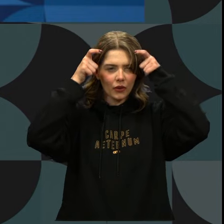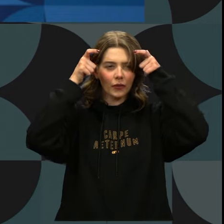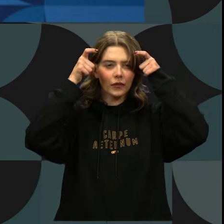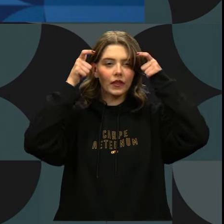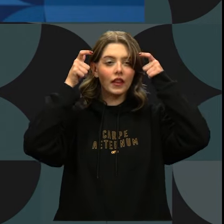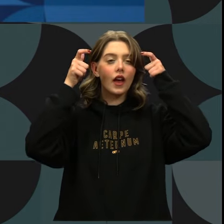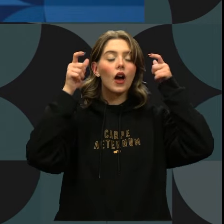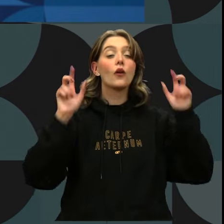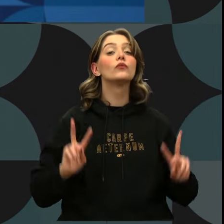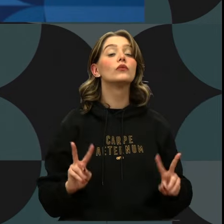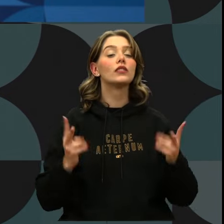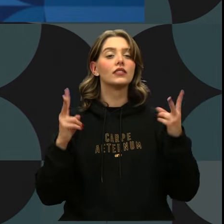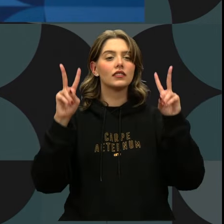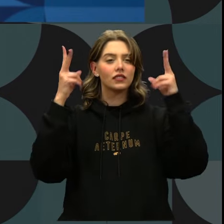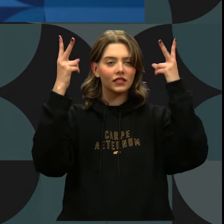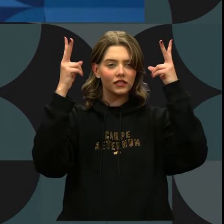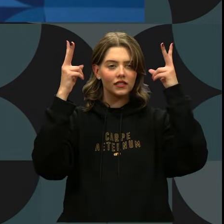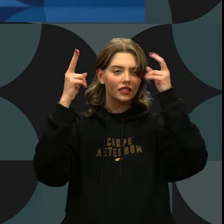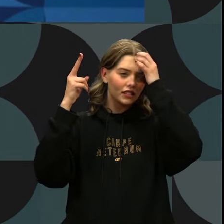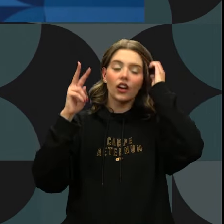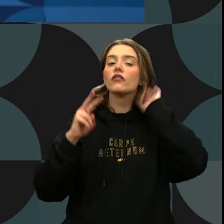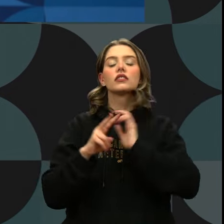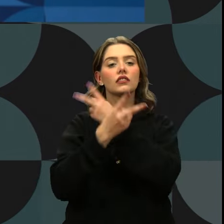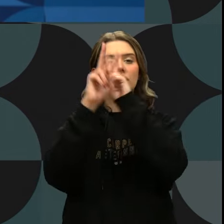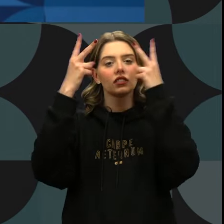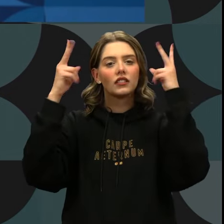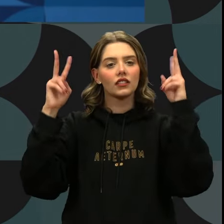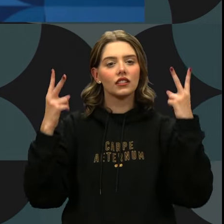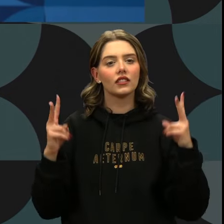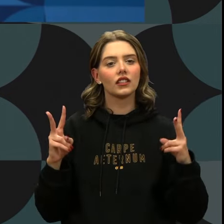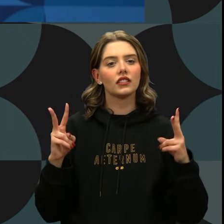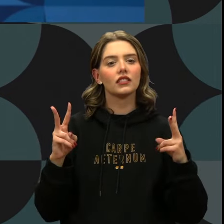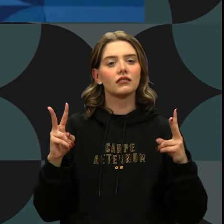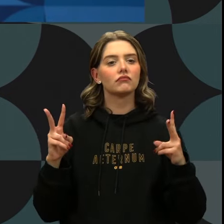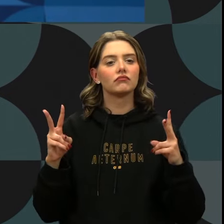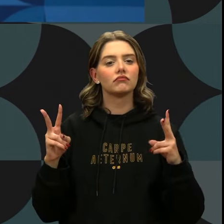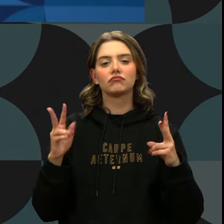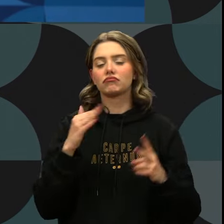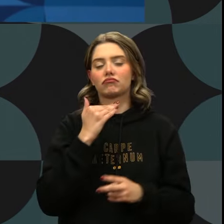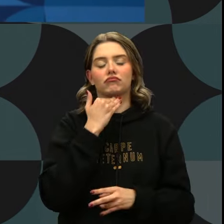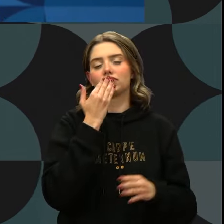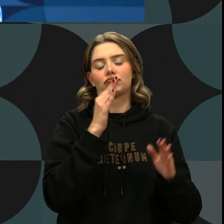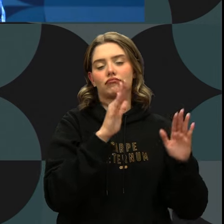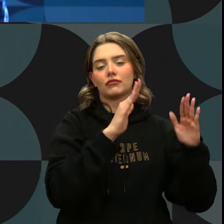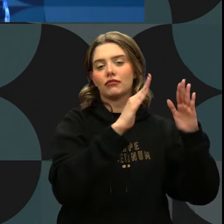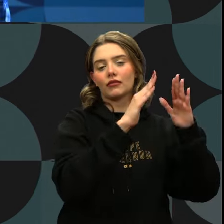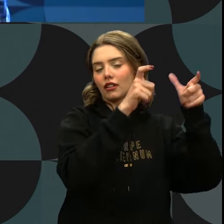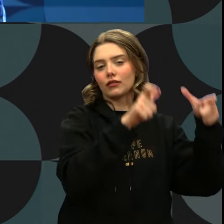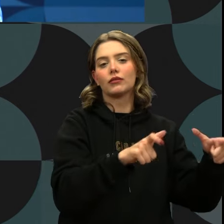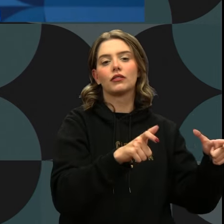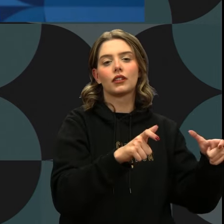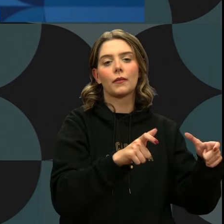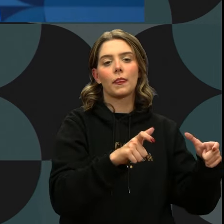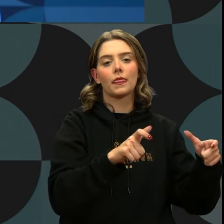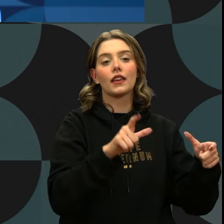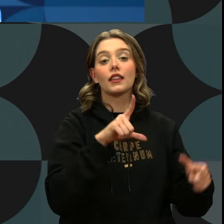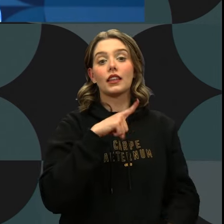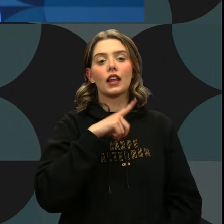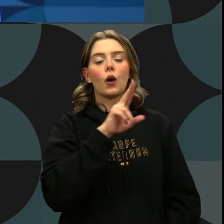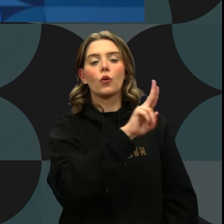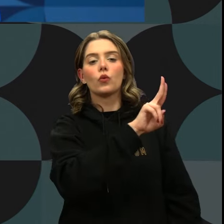seja uma coluna no santuário do meu Deus, e dali jamais sairá. Gravarei sobre ele o nome do